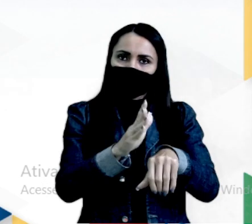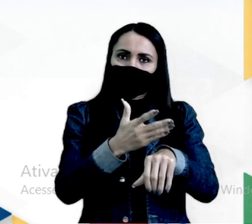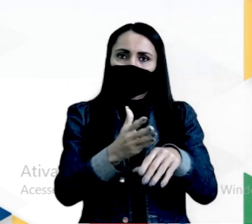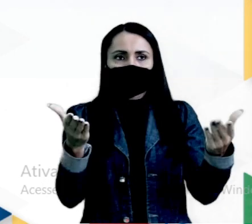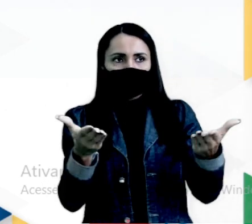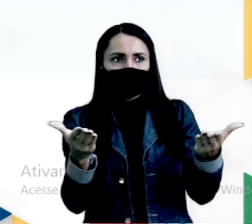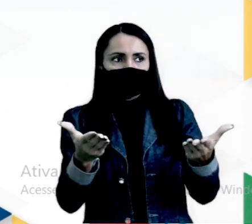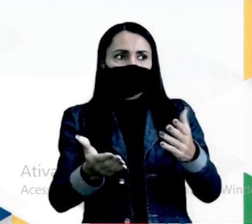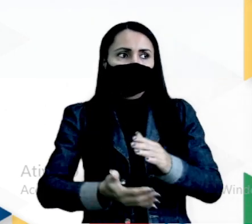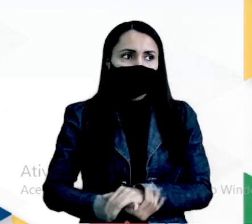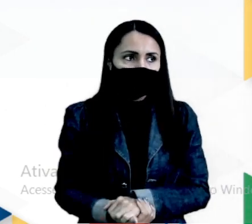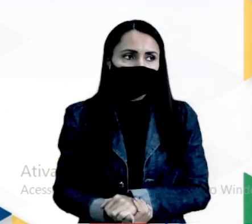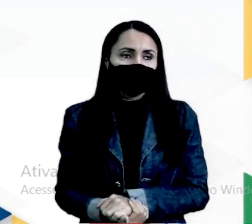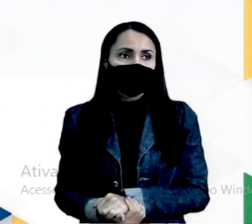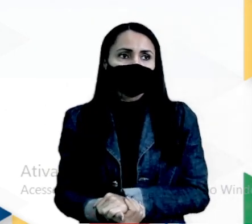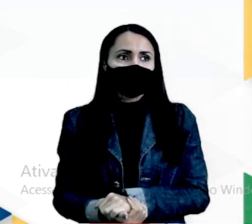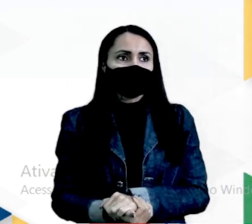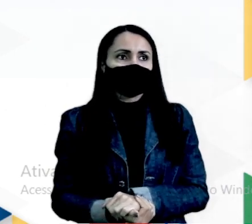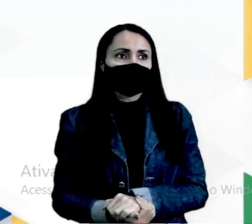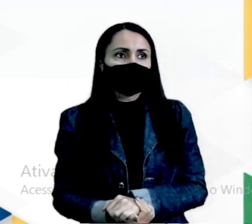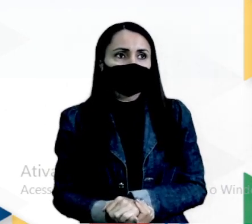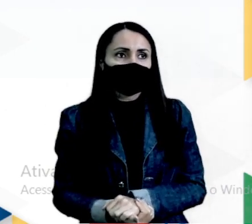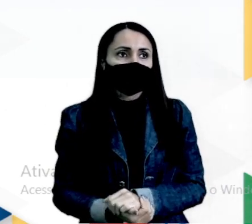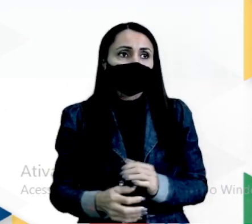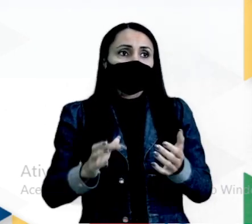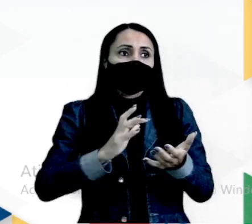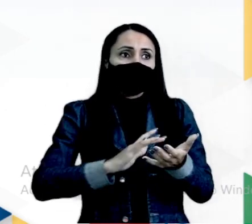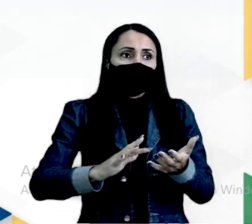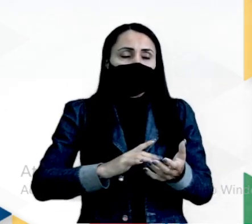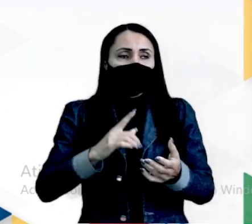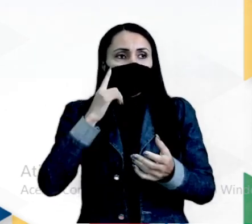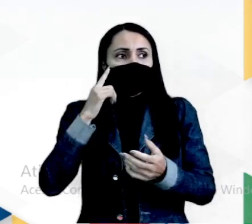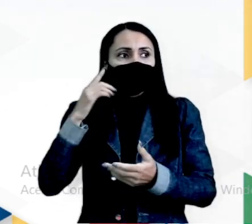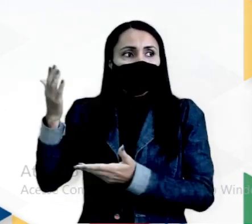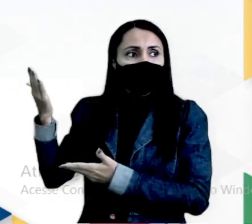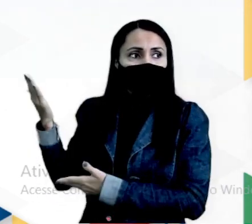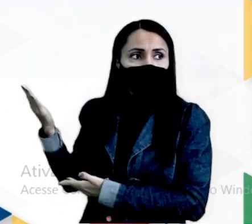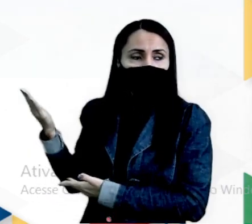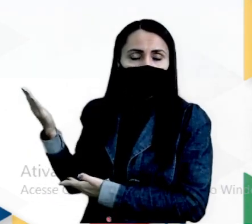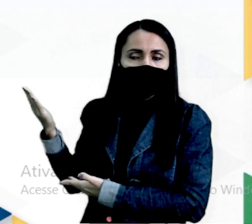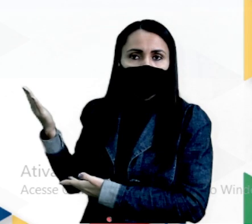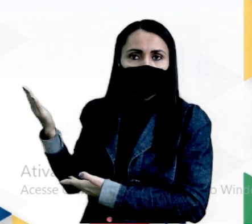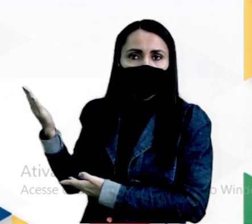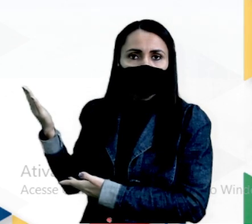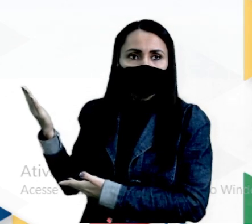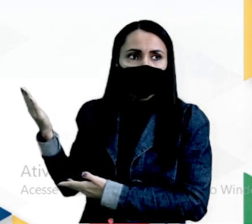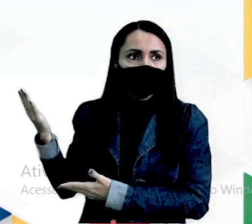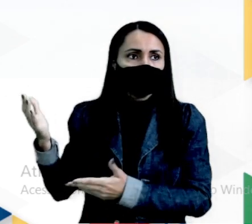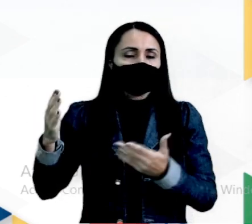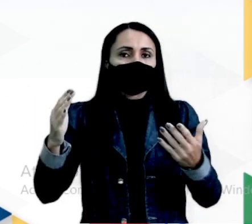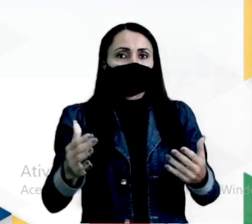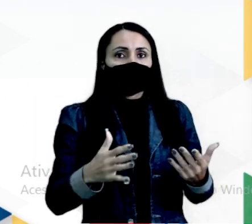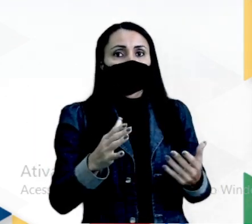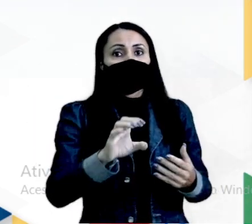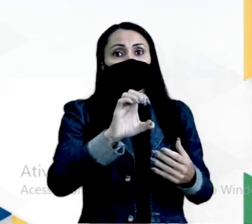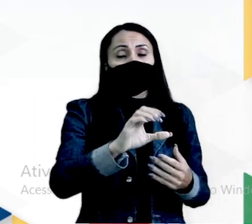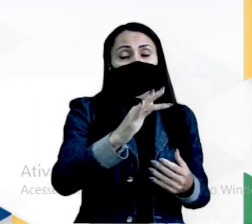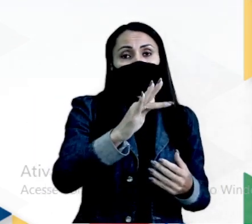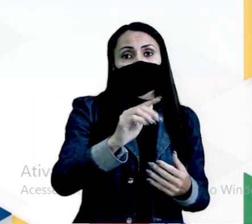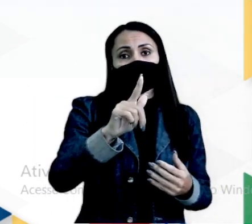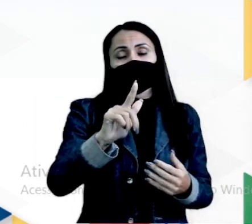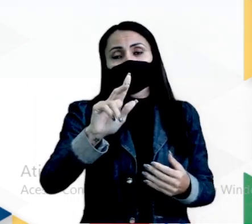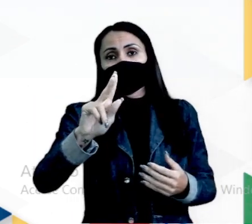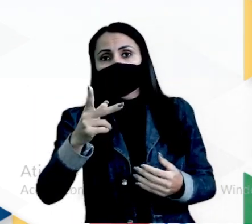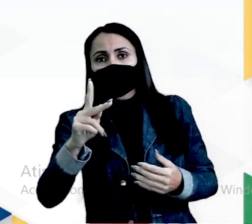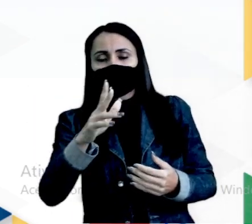calcular, né? Vamos para o exercício. Calcular a medida da área da região quadrada EFGH com a medida da